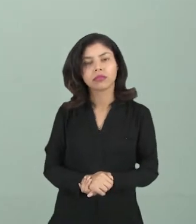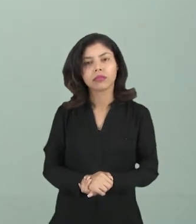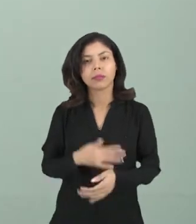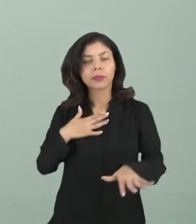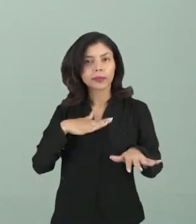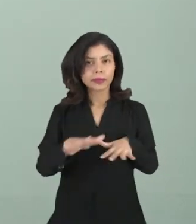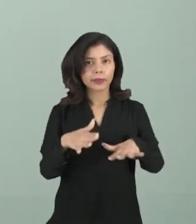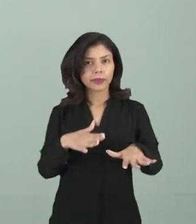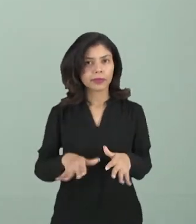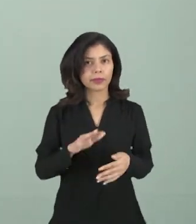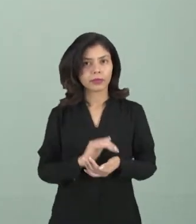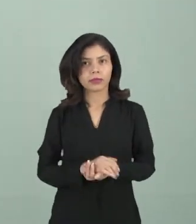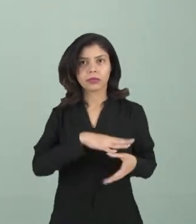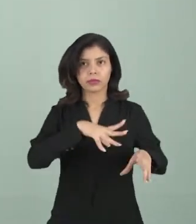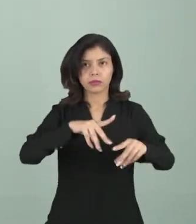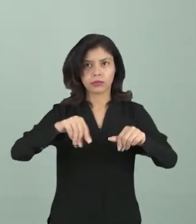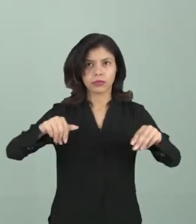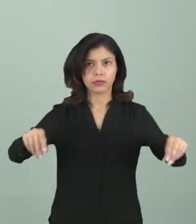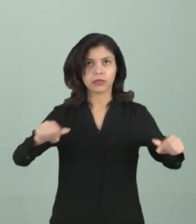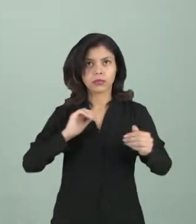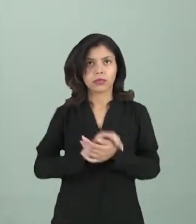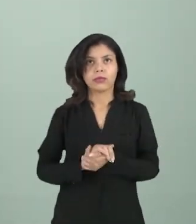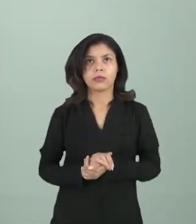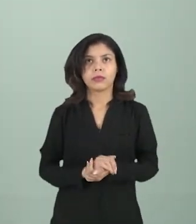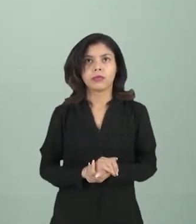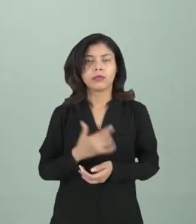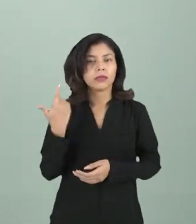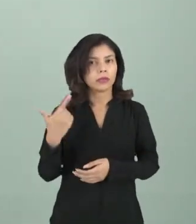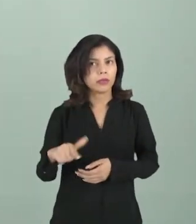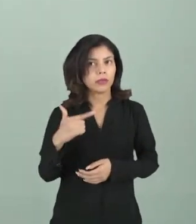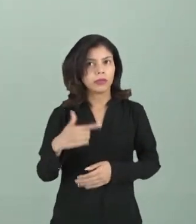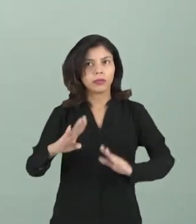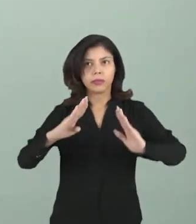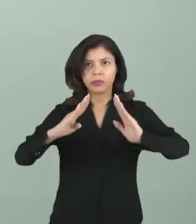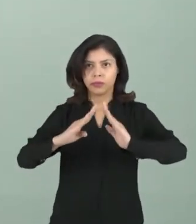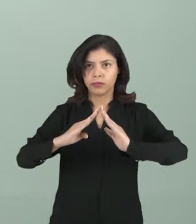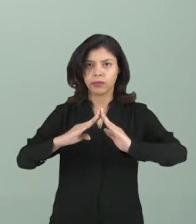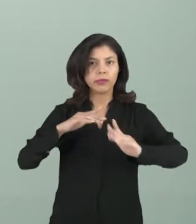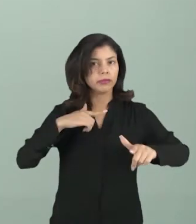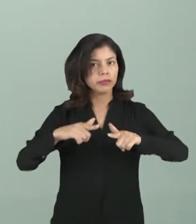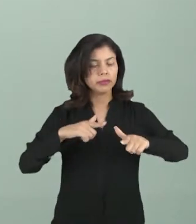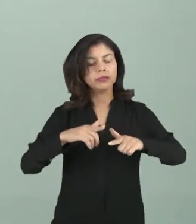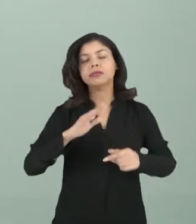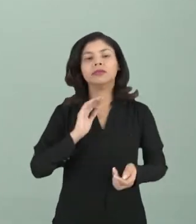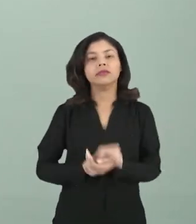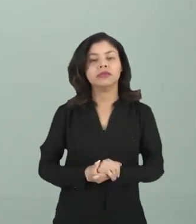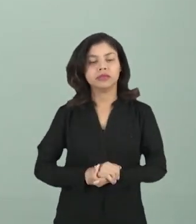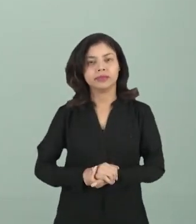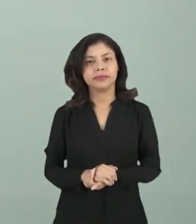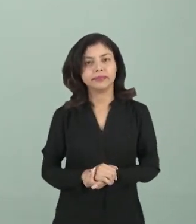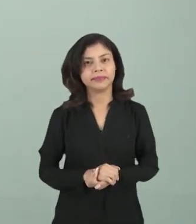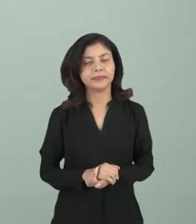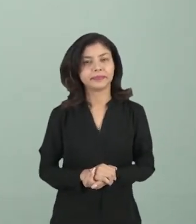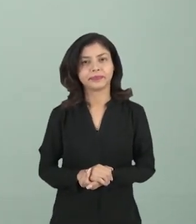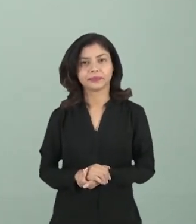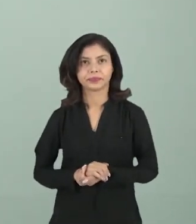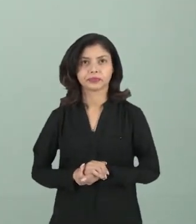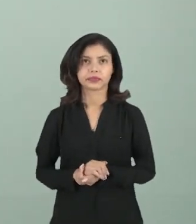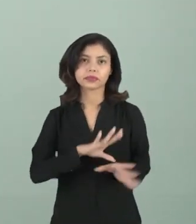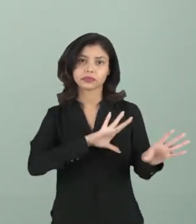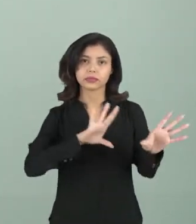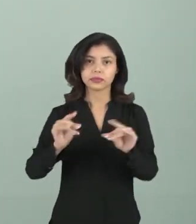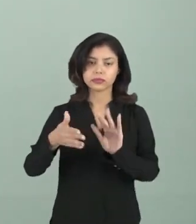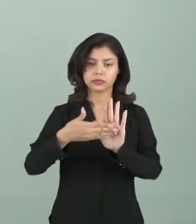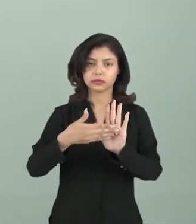os movimentos pela terra e o movimento também dos trabalhadores sem teto, eles trazem